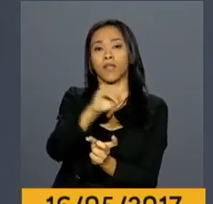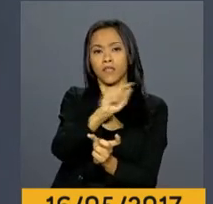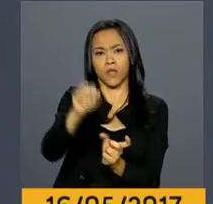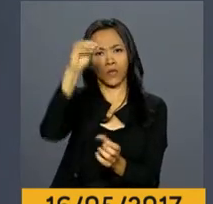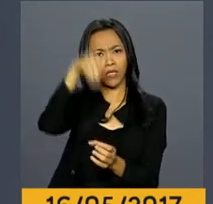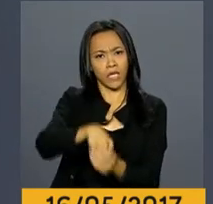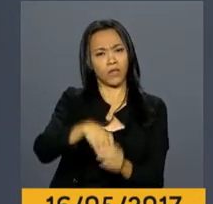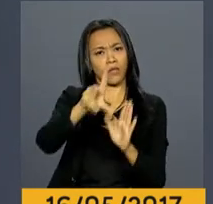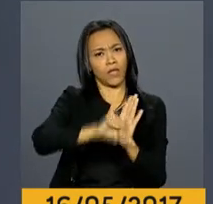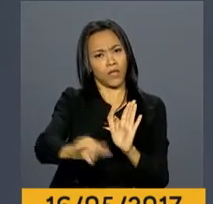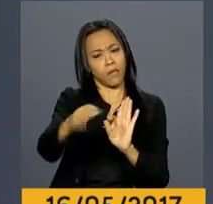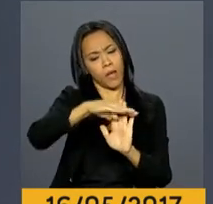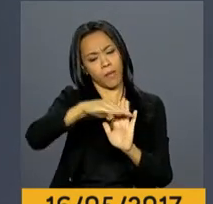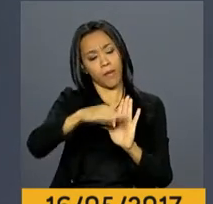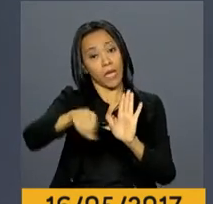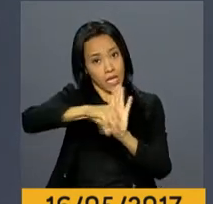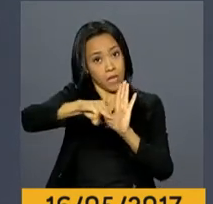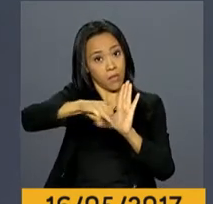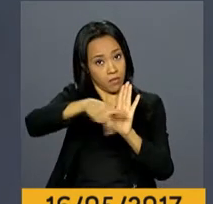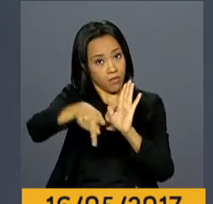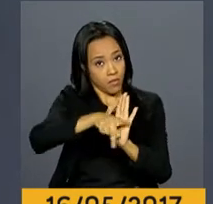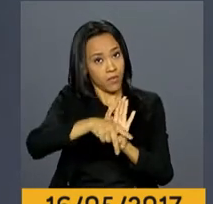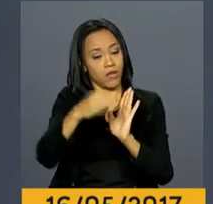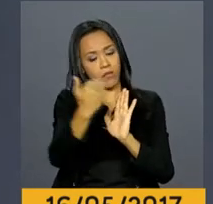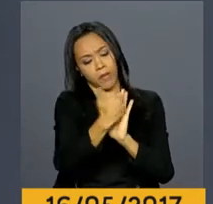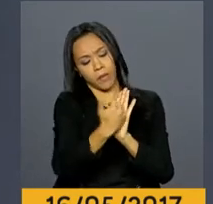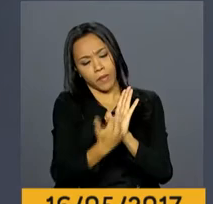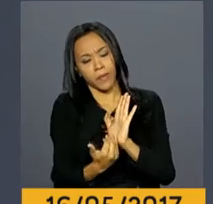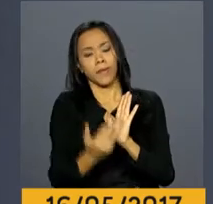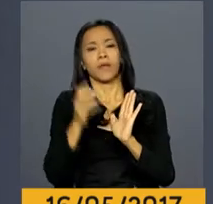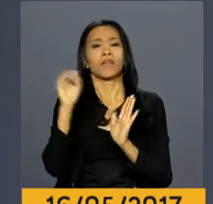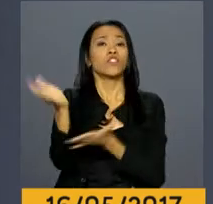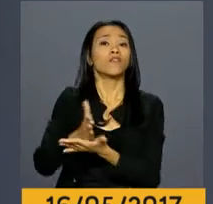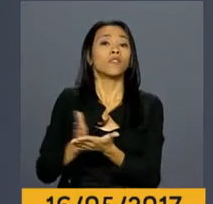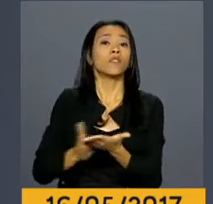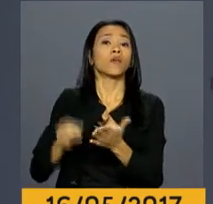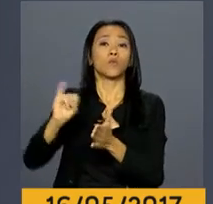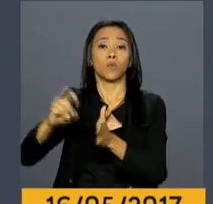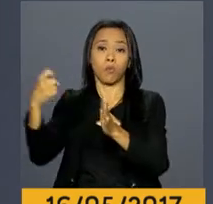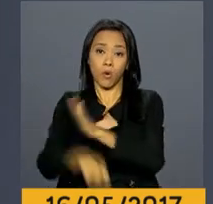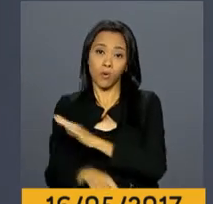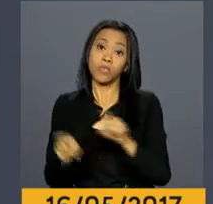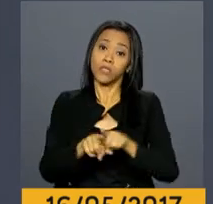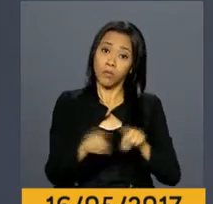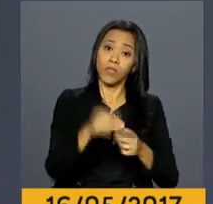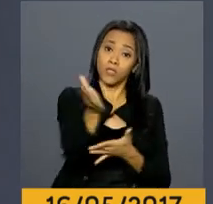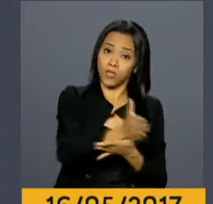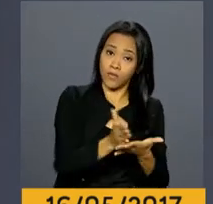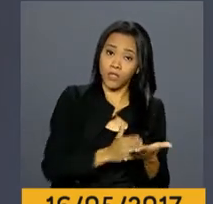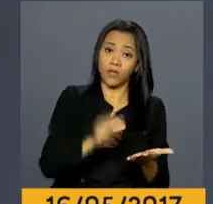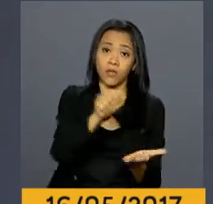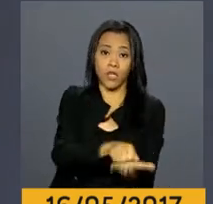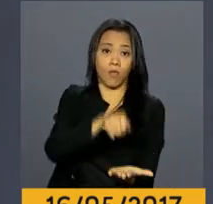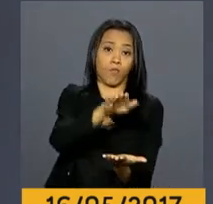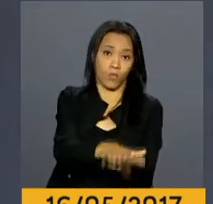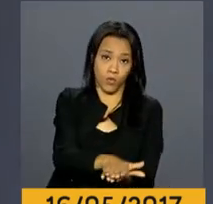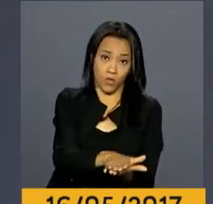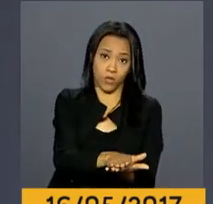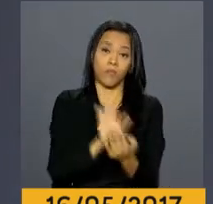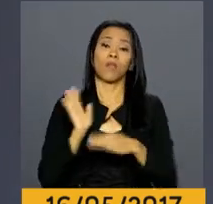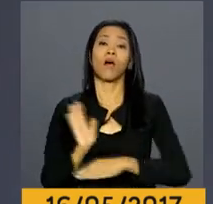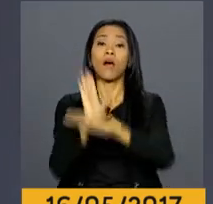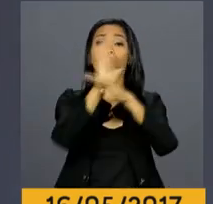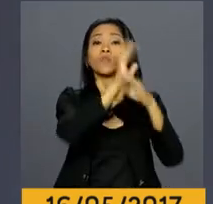legal, desta feita, não apenas a divisão do imposto, mas a divisão também na multa com estados e municípios.